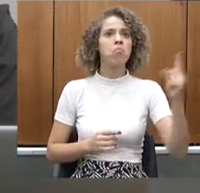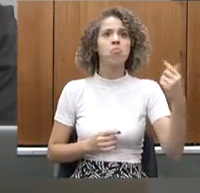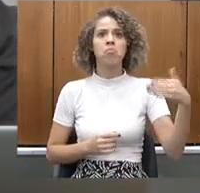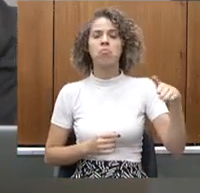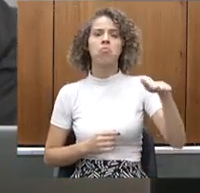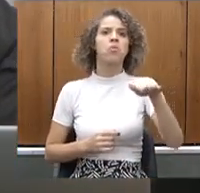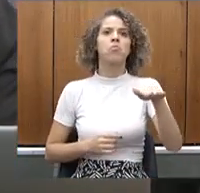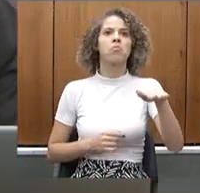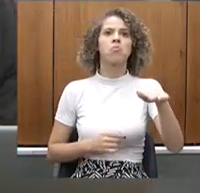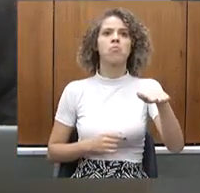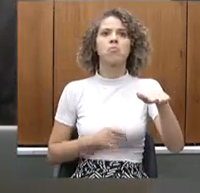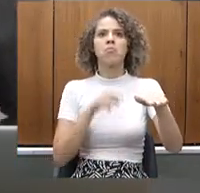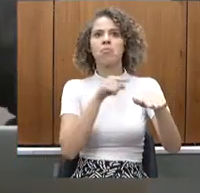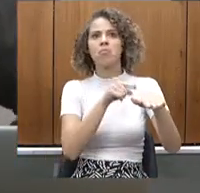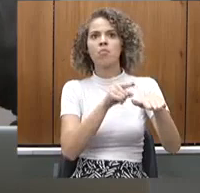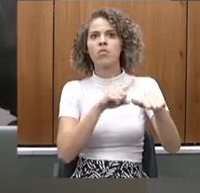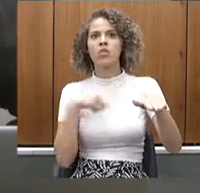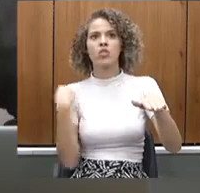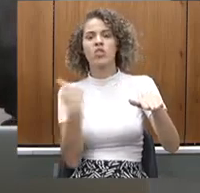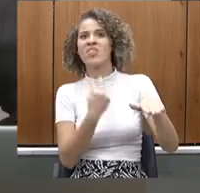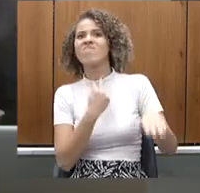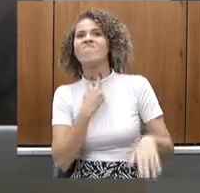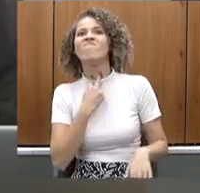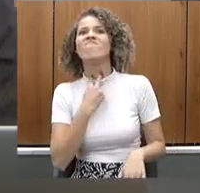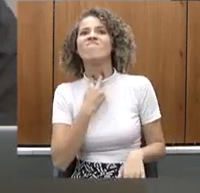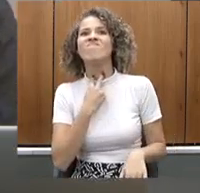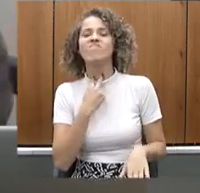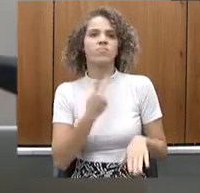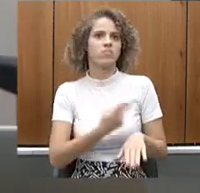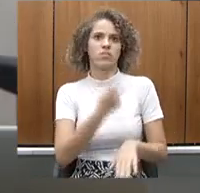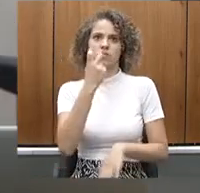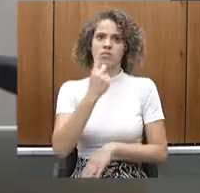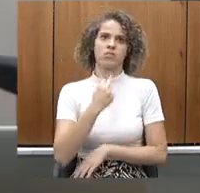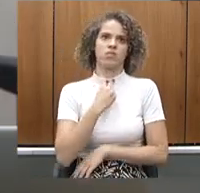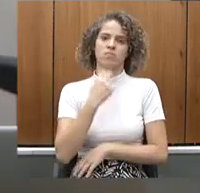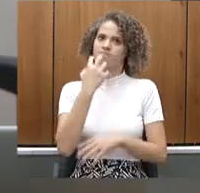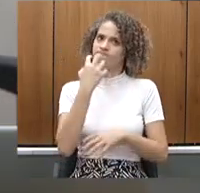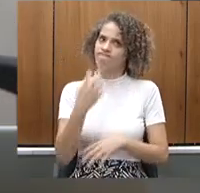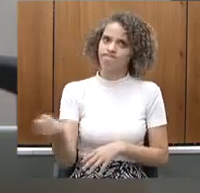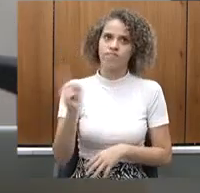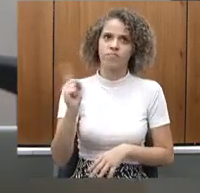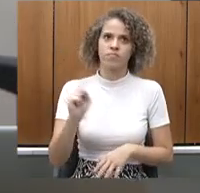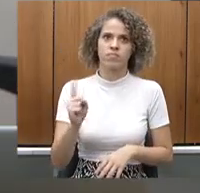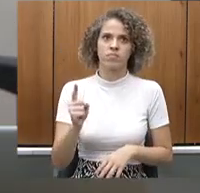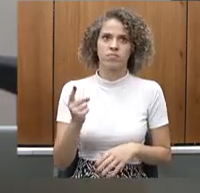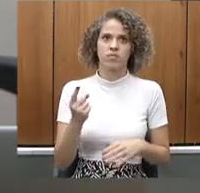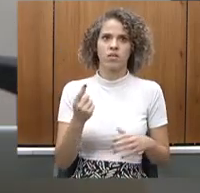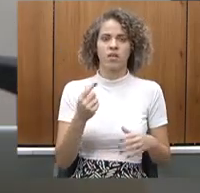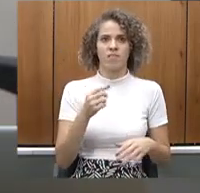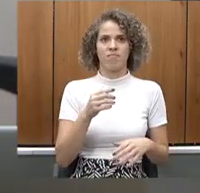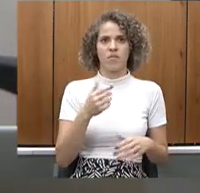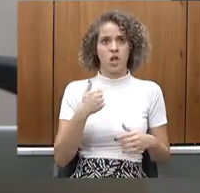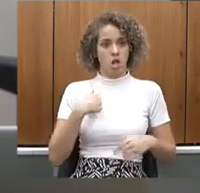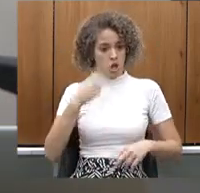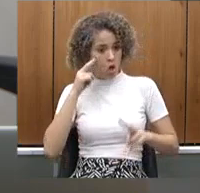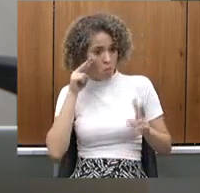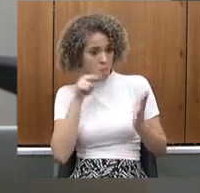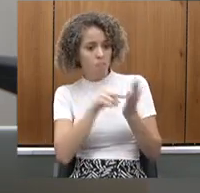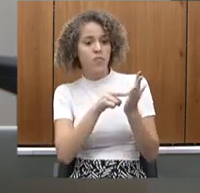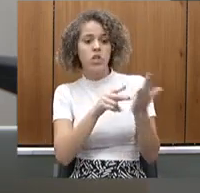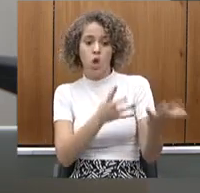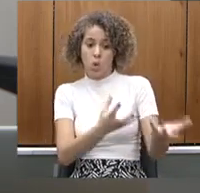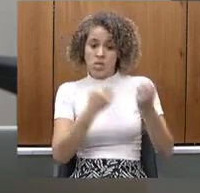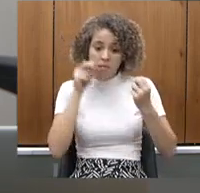Então nós não podemos permitir que o comandante lá na ponta da linha eu mesmo trouxe aqui uma